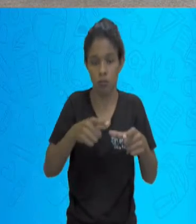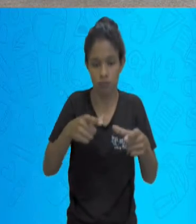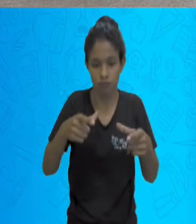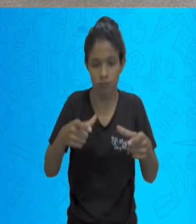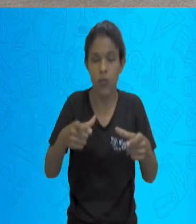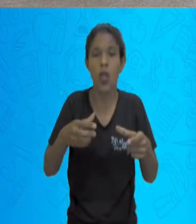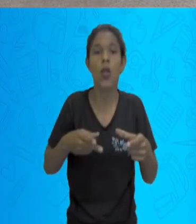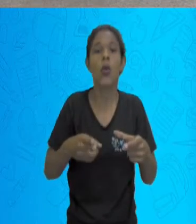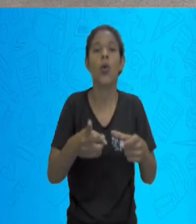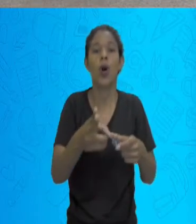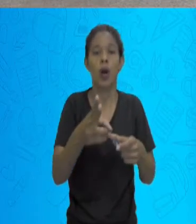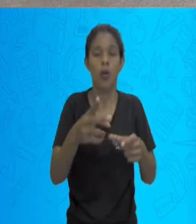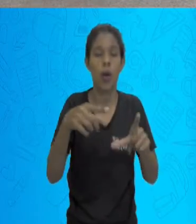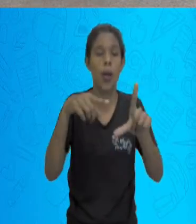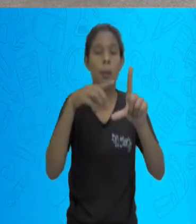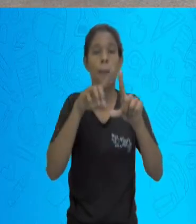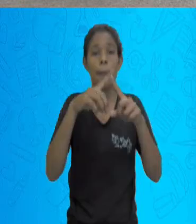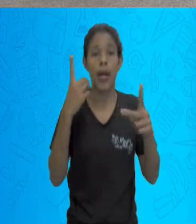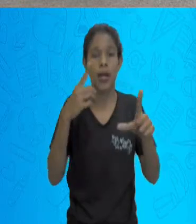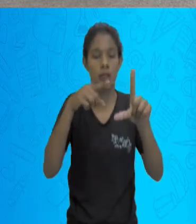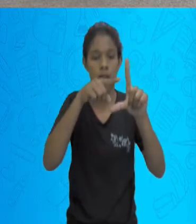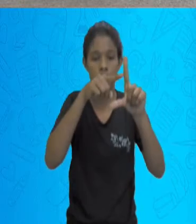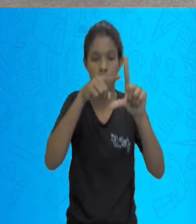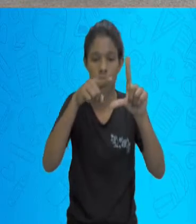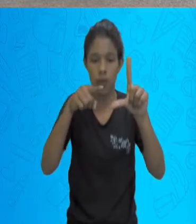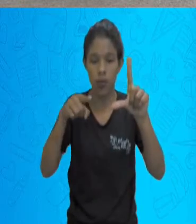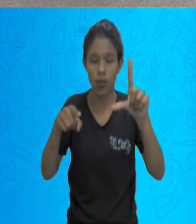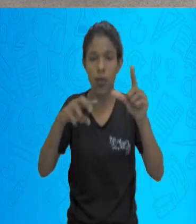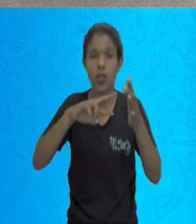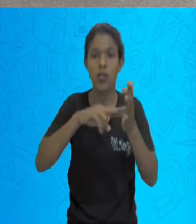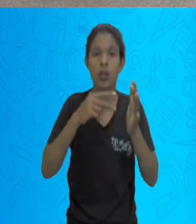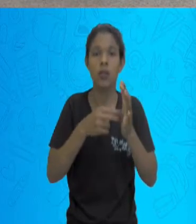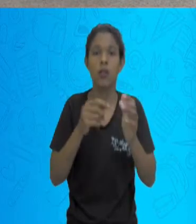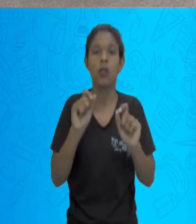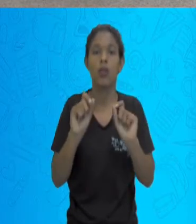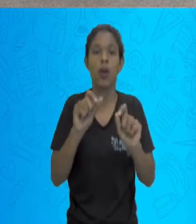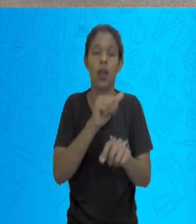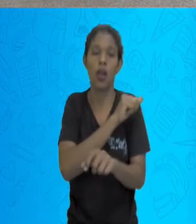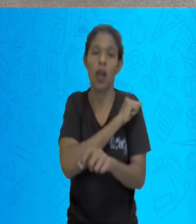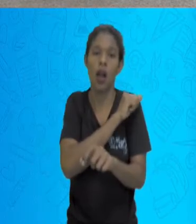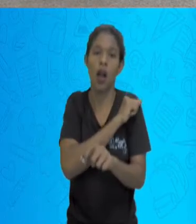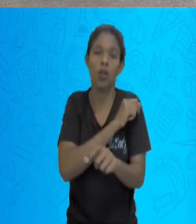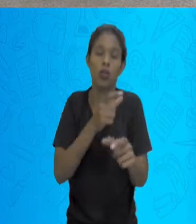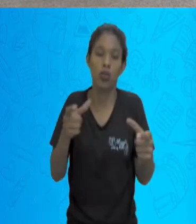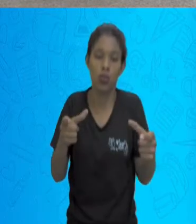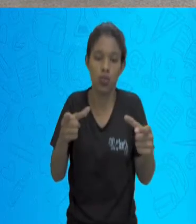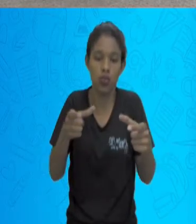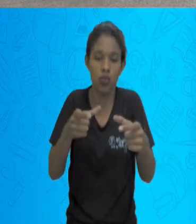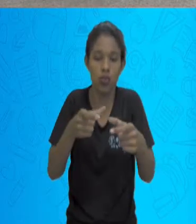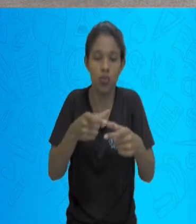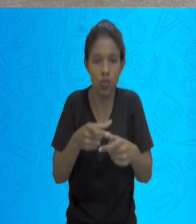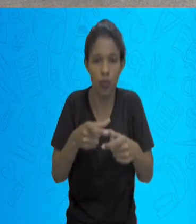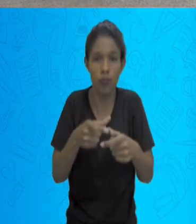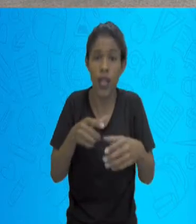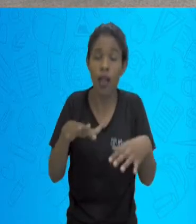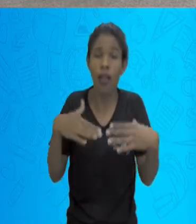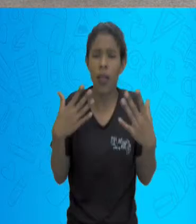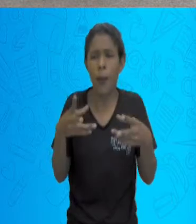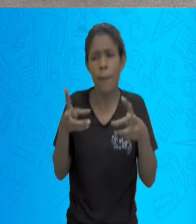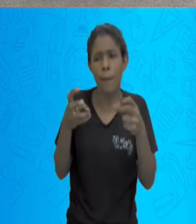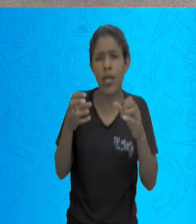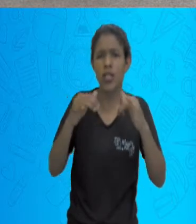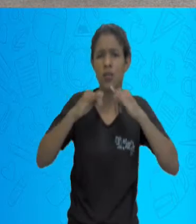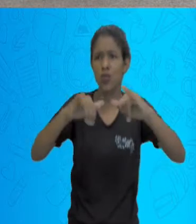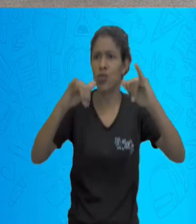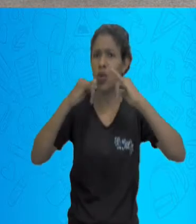a quantidade de matrícula naquela série diminuiu. Então, veja a quantidade de informações que nós temos